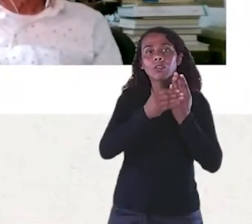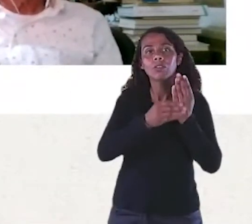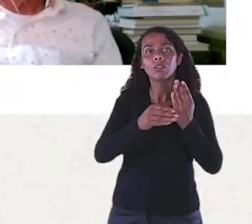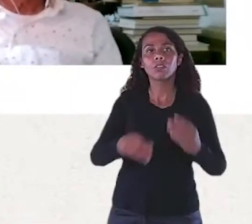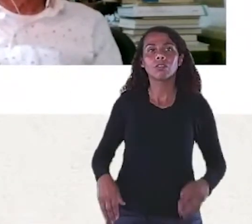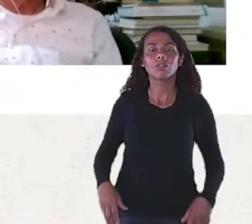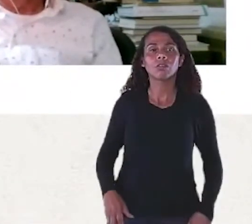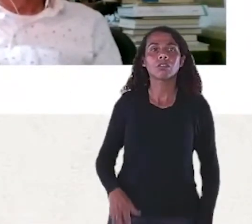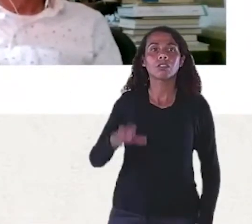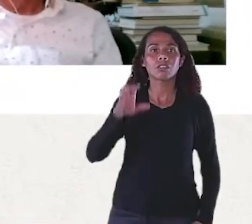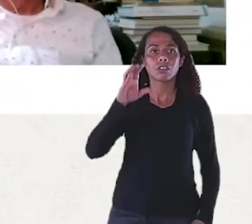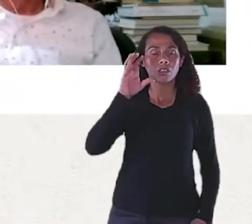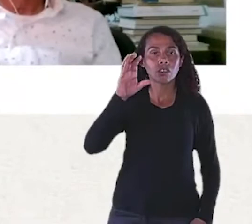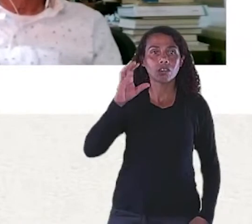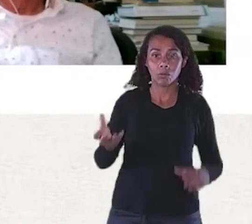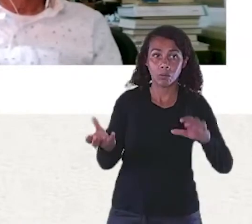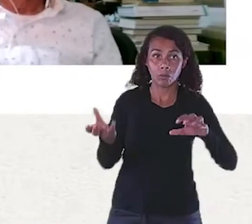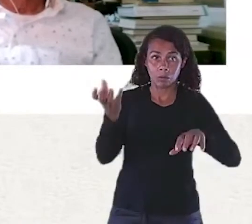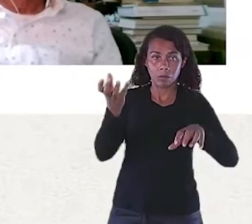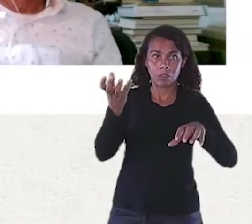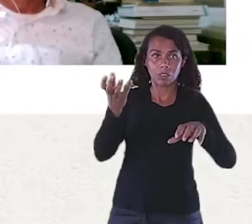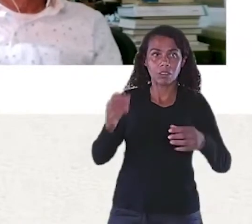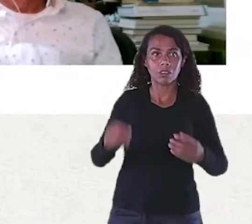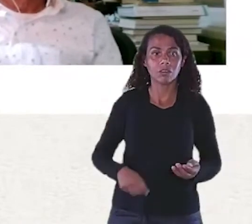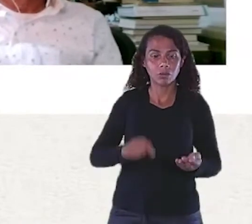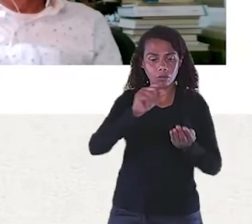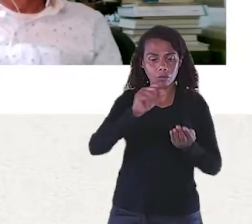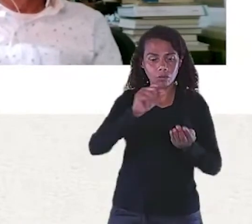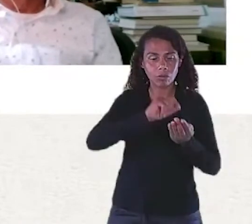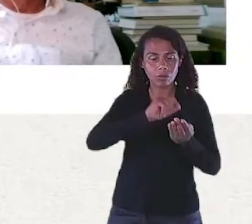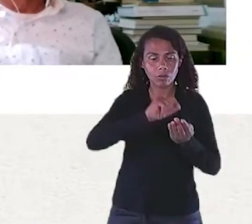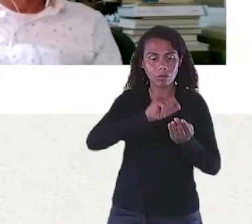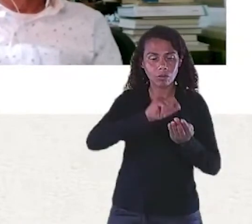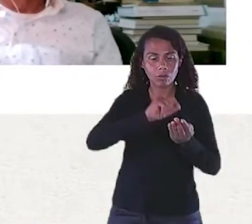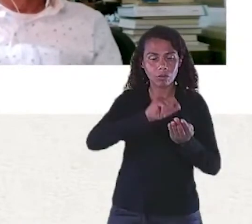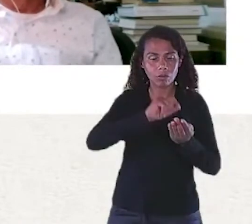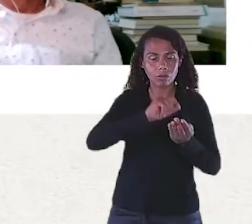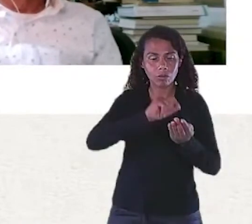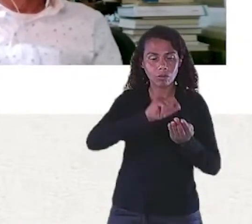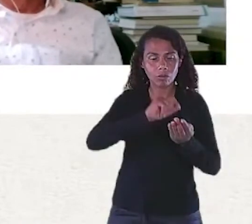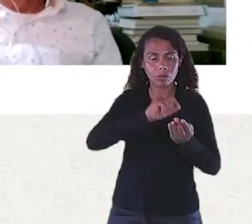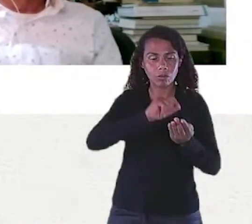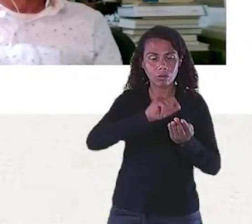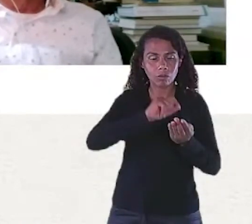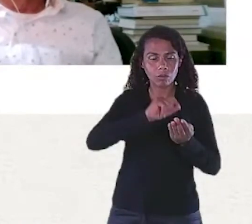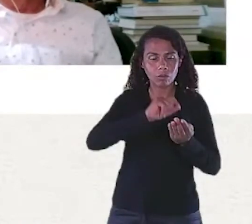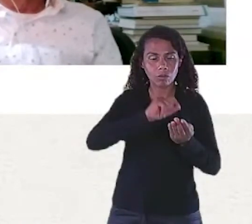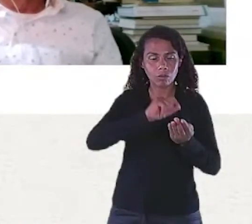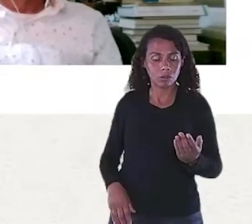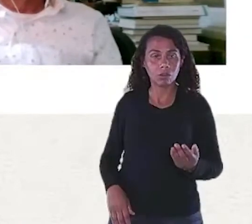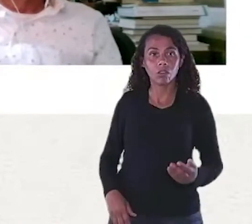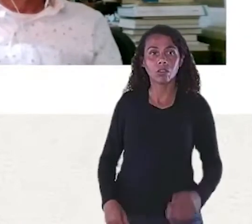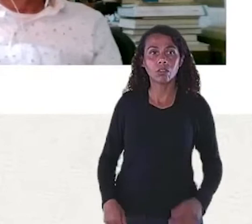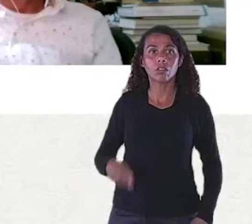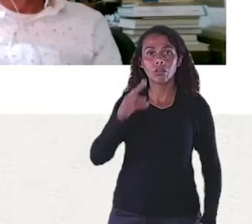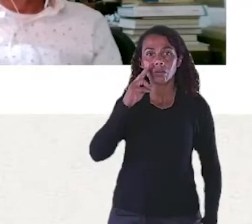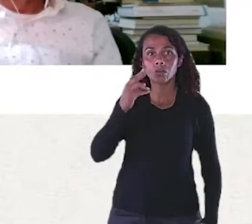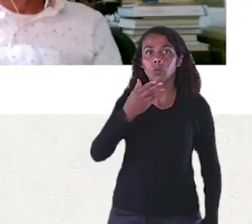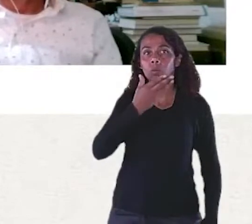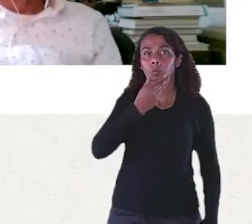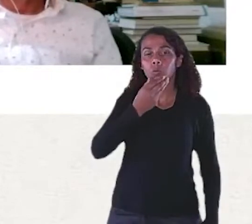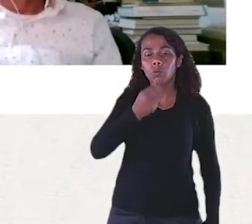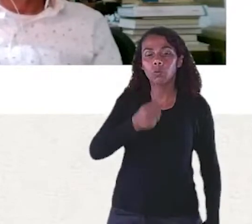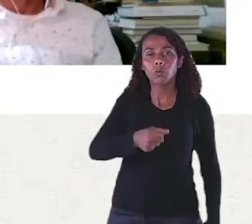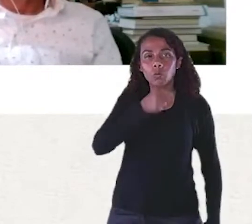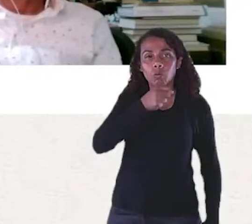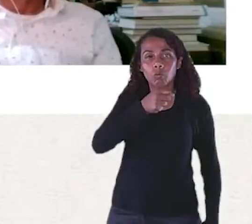senhor, gordo, sem segurança, Antônio Carlos Magalhães. Ele sentou, esperou terminar o